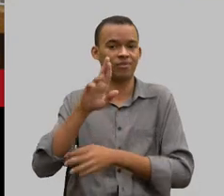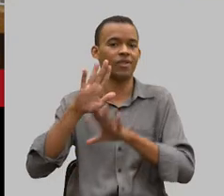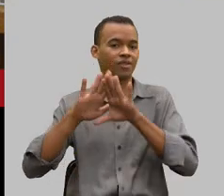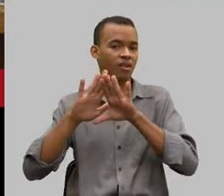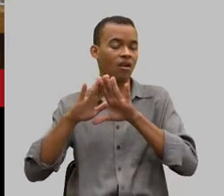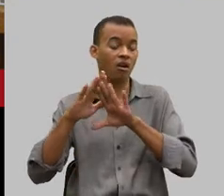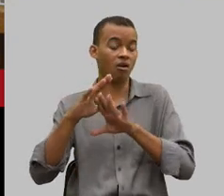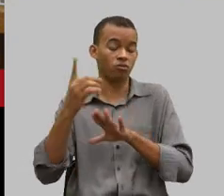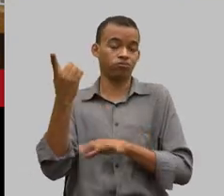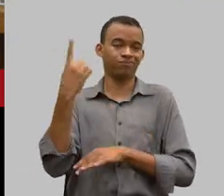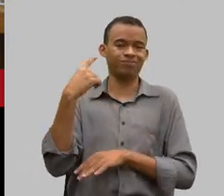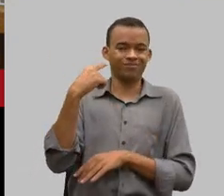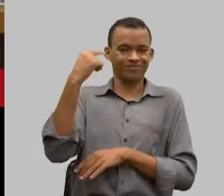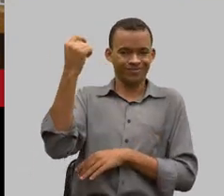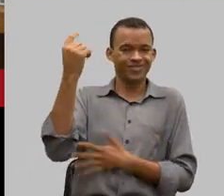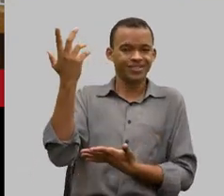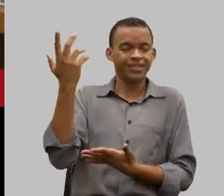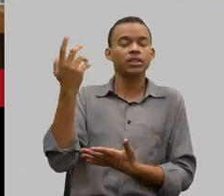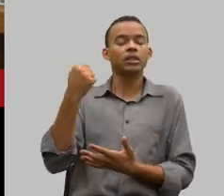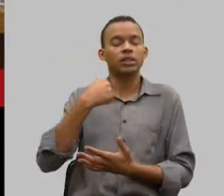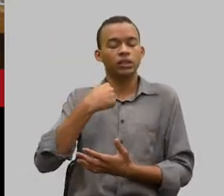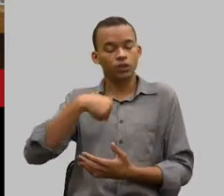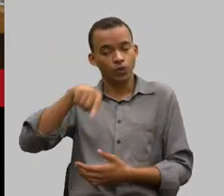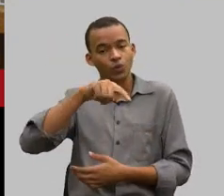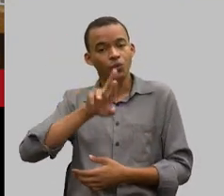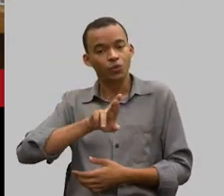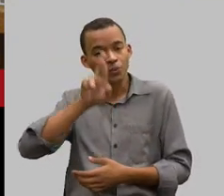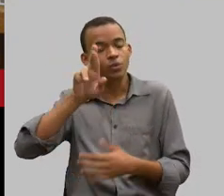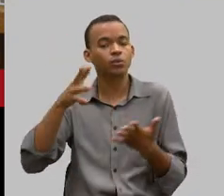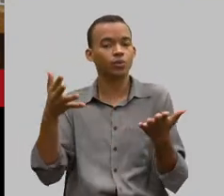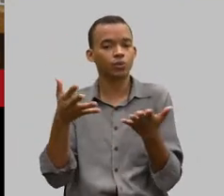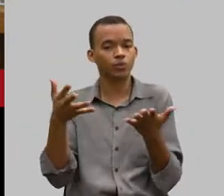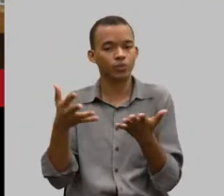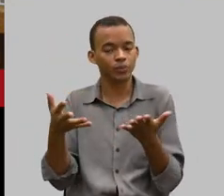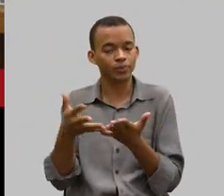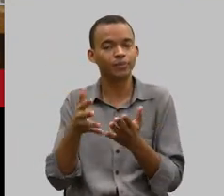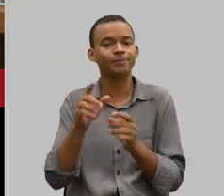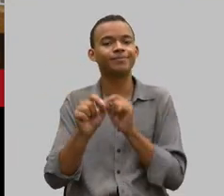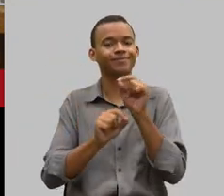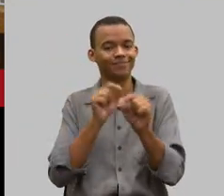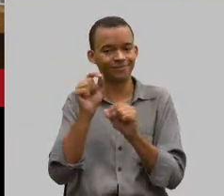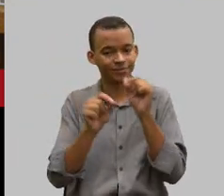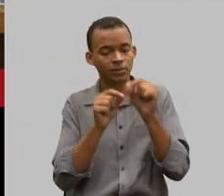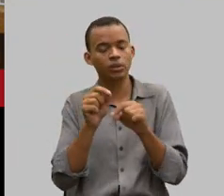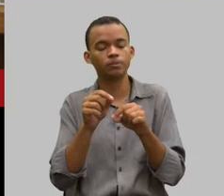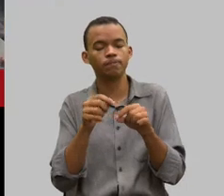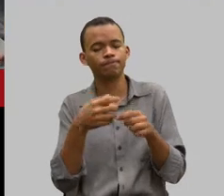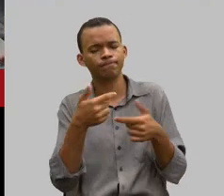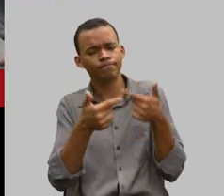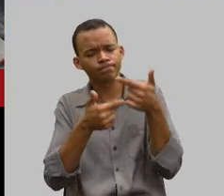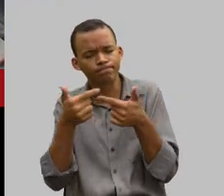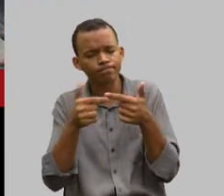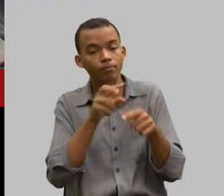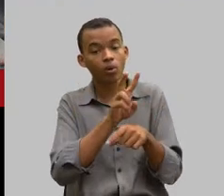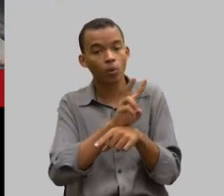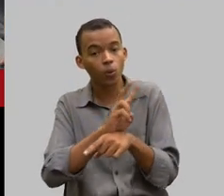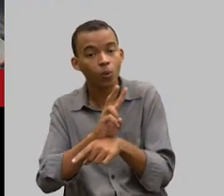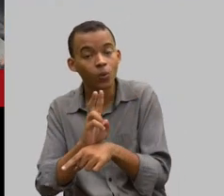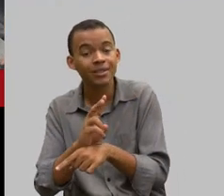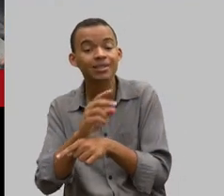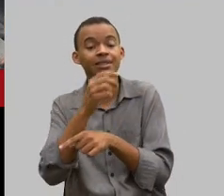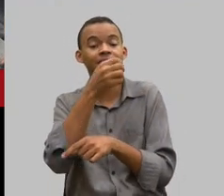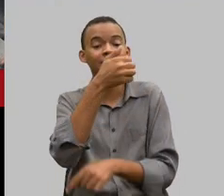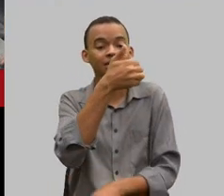nós somos responsáveis hoje deputada por executar e monitorar 623